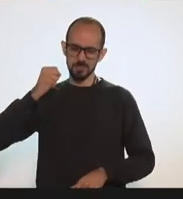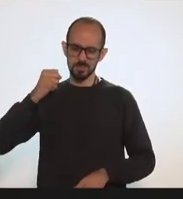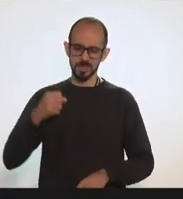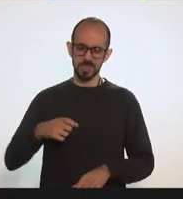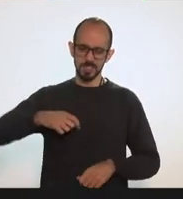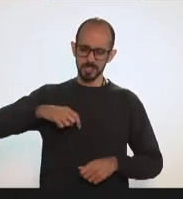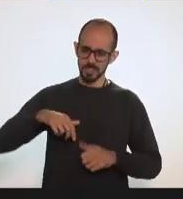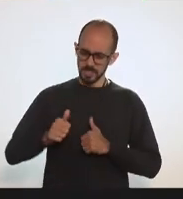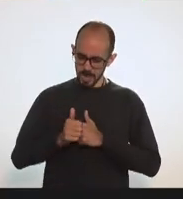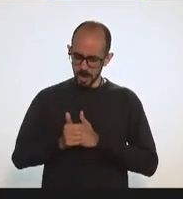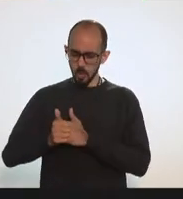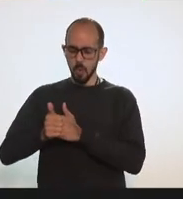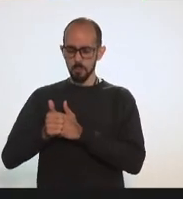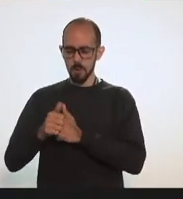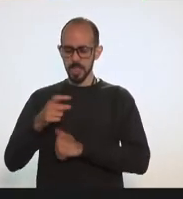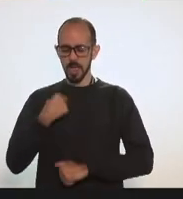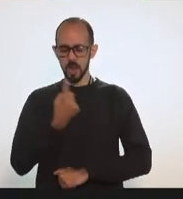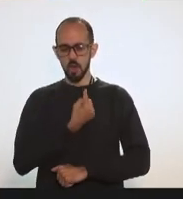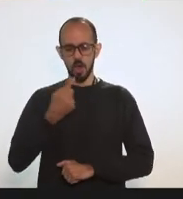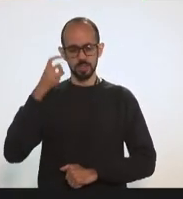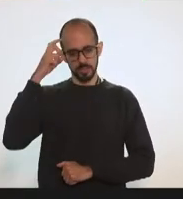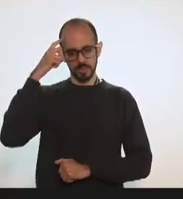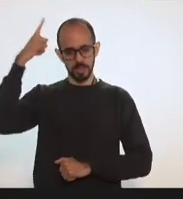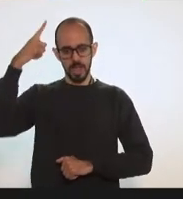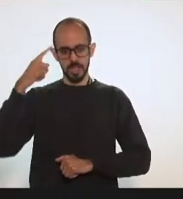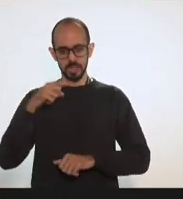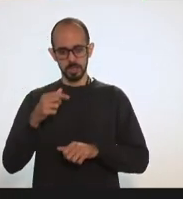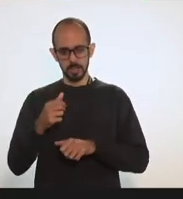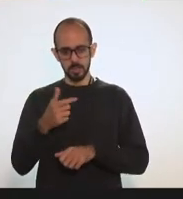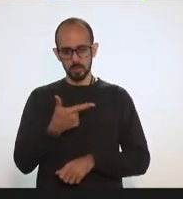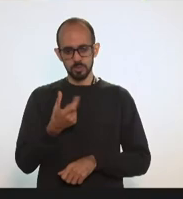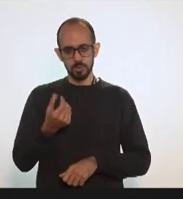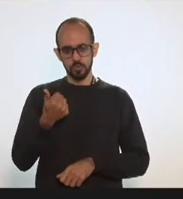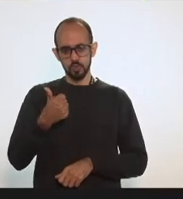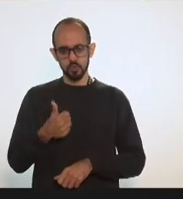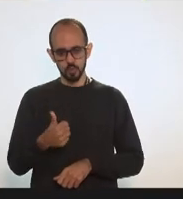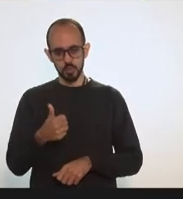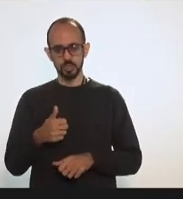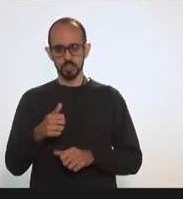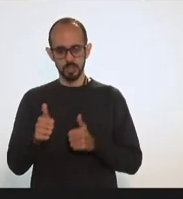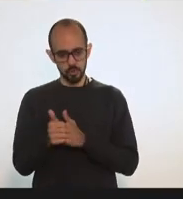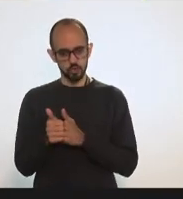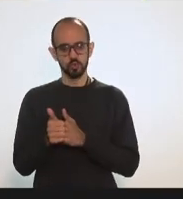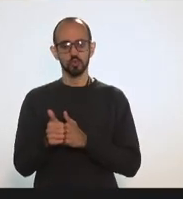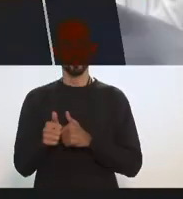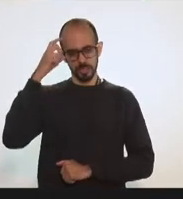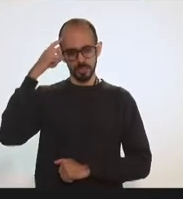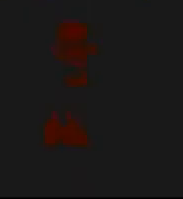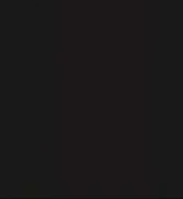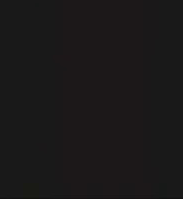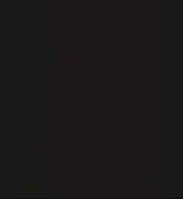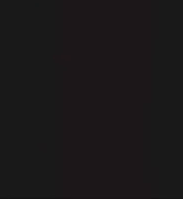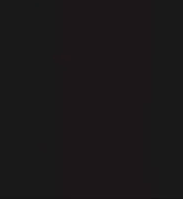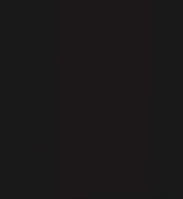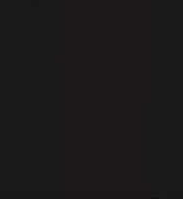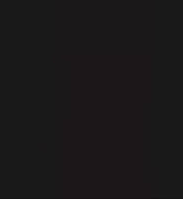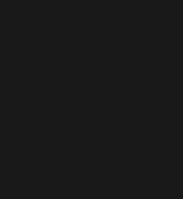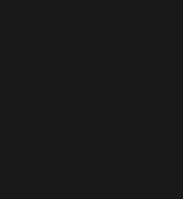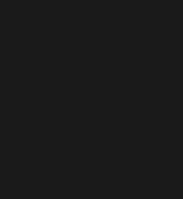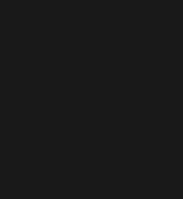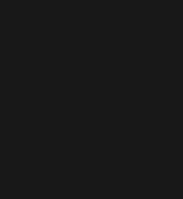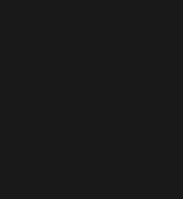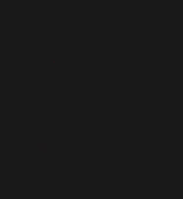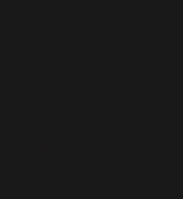nossa linha, e eu espero que ao longo desse ano a gente possa estar mais perto dele. Um grande abraço, fique com Deus, presidente. Deputado Rodrigo Amorim,